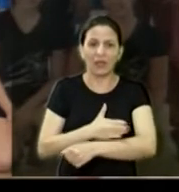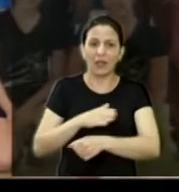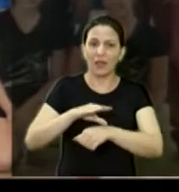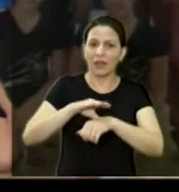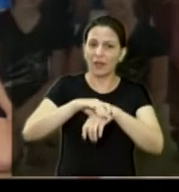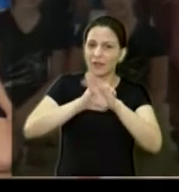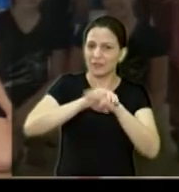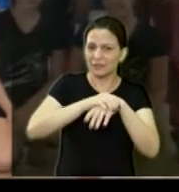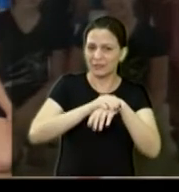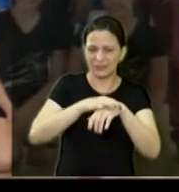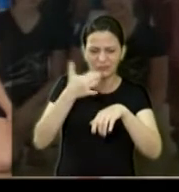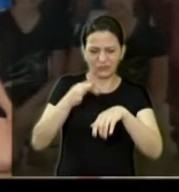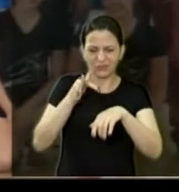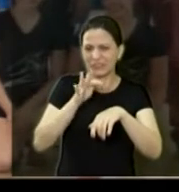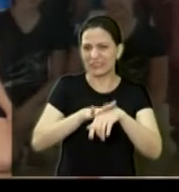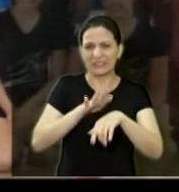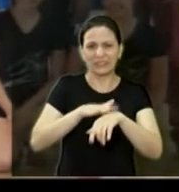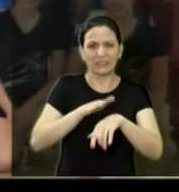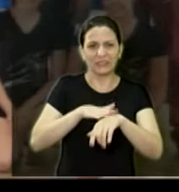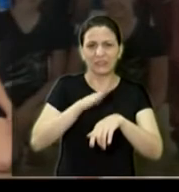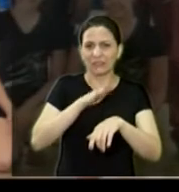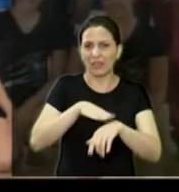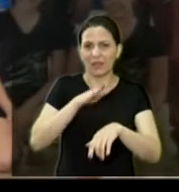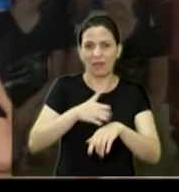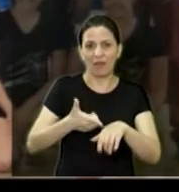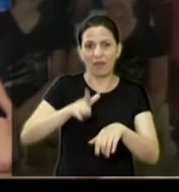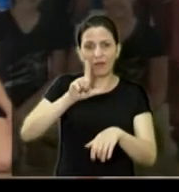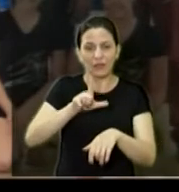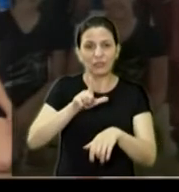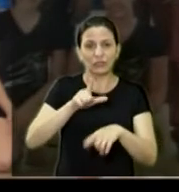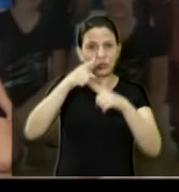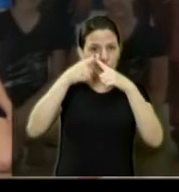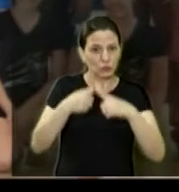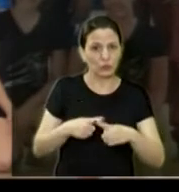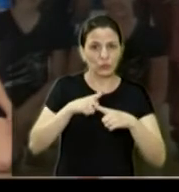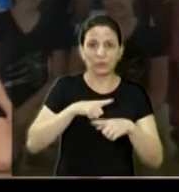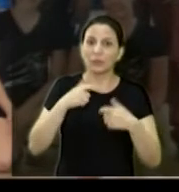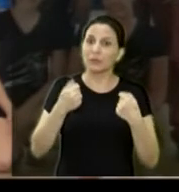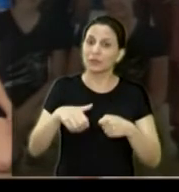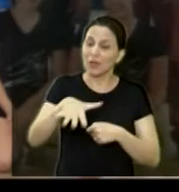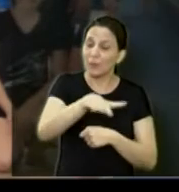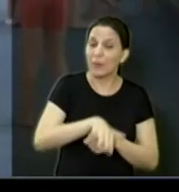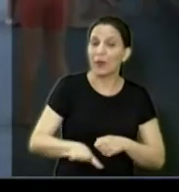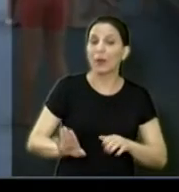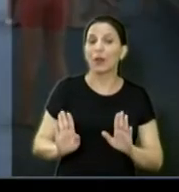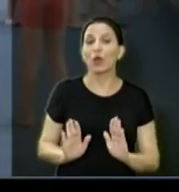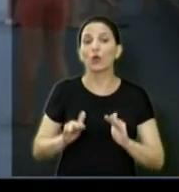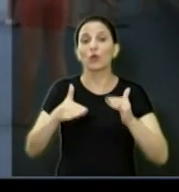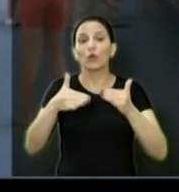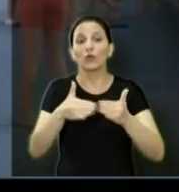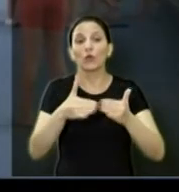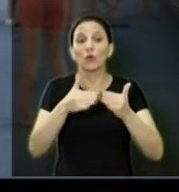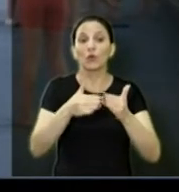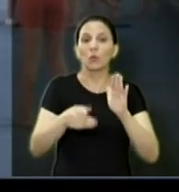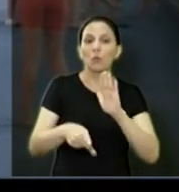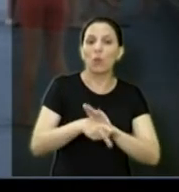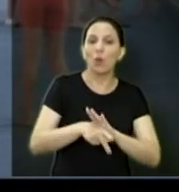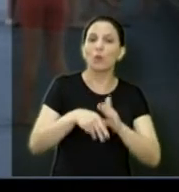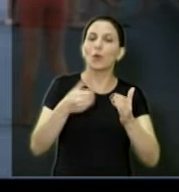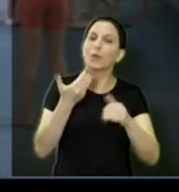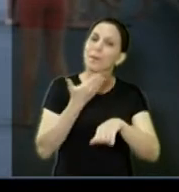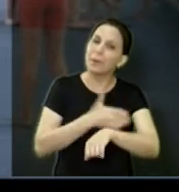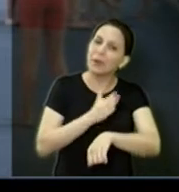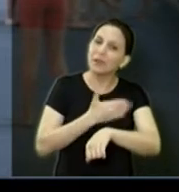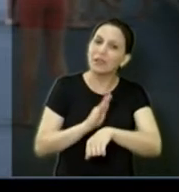às vésperas de uma competição. Trabalham com esporte de alto rendimento e precisam de um espaço somente com essa finalidade, o que